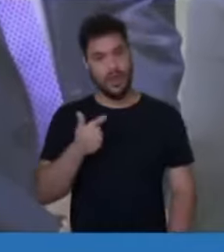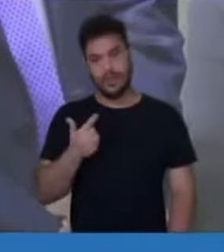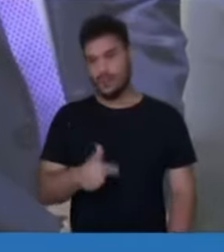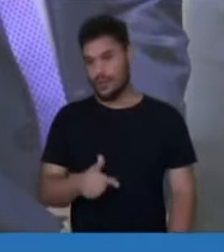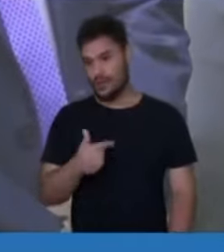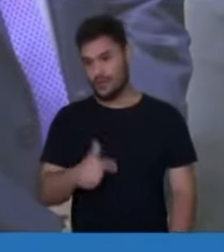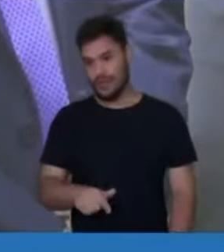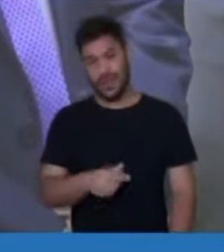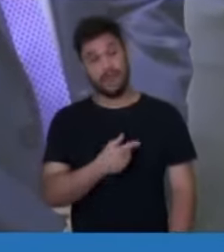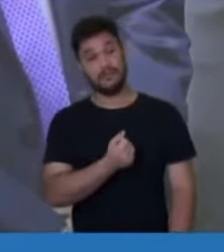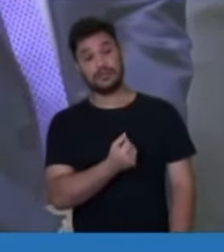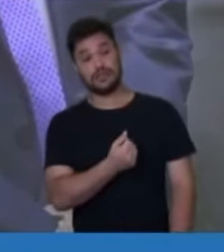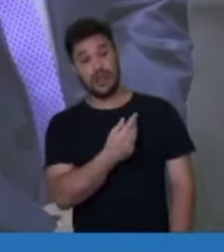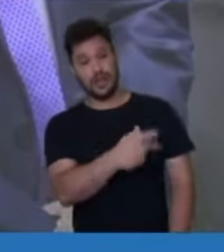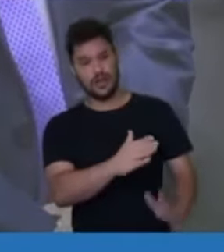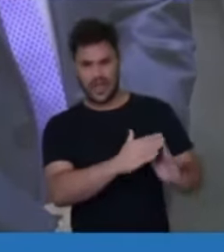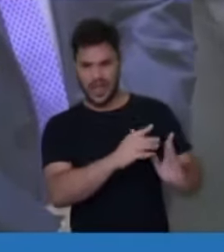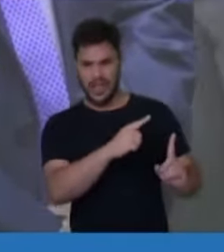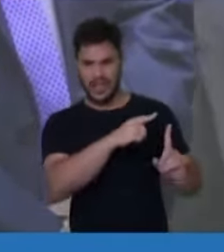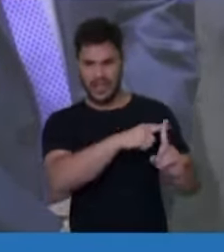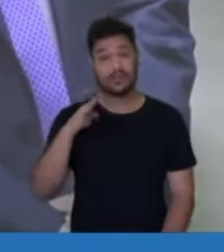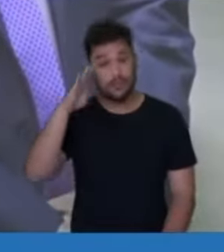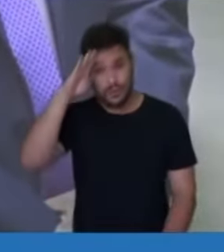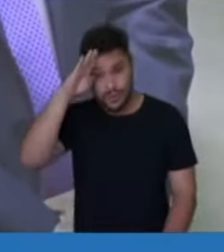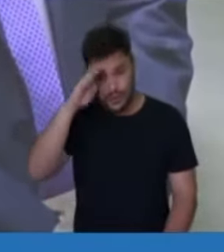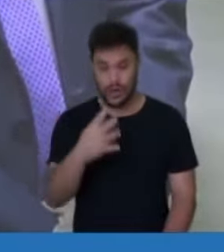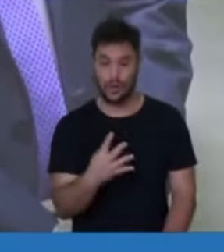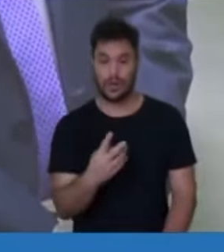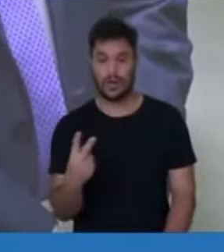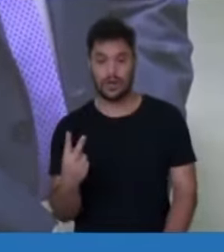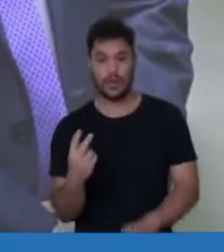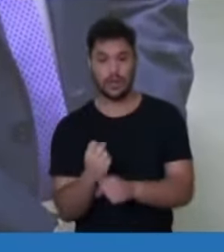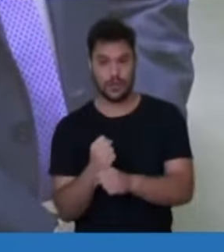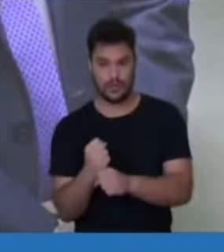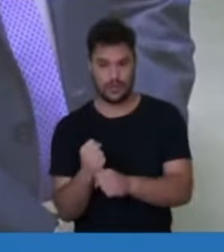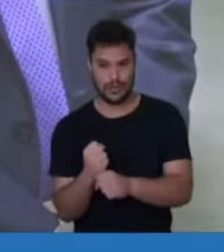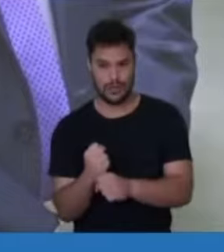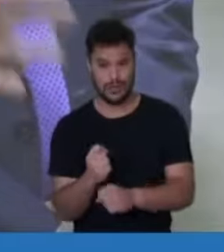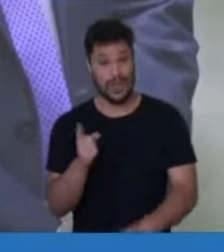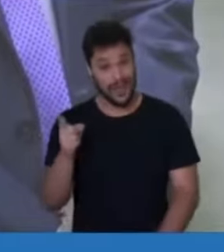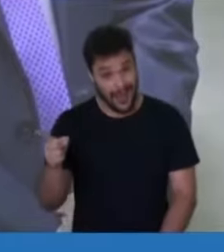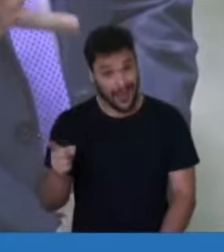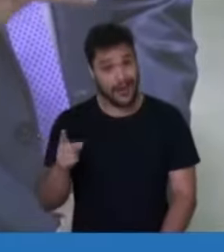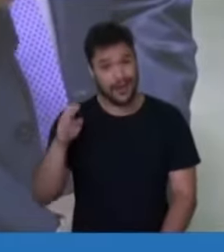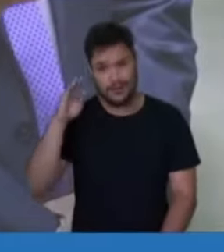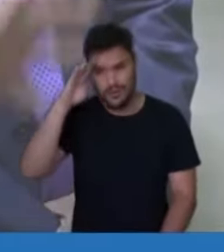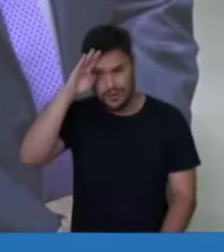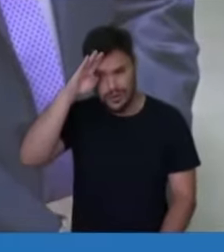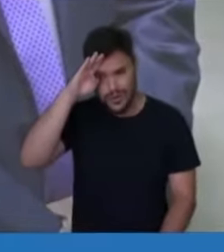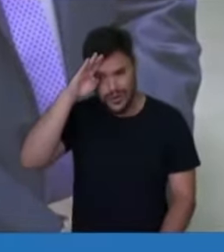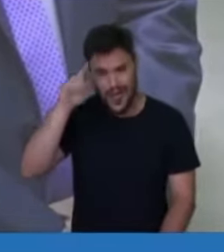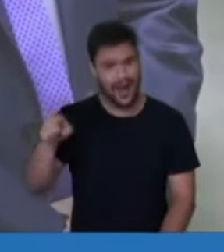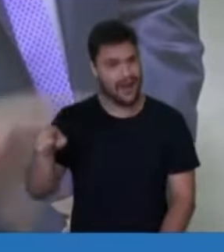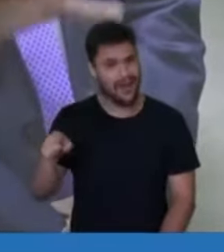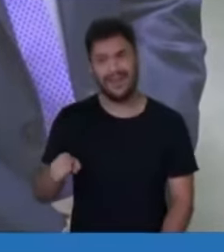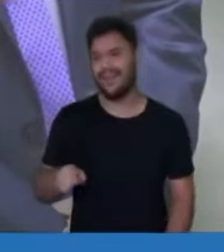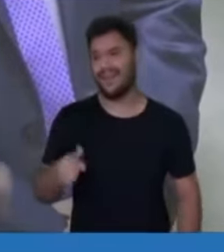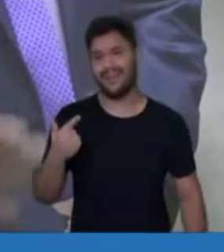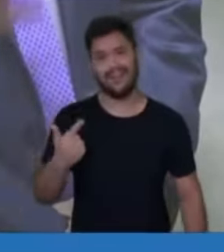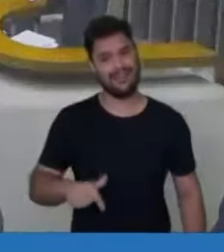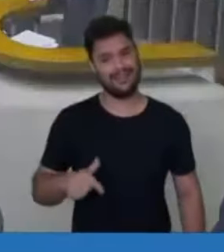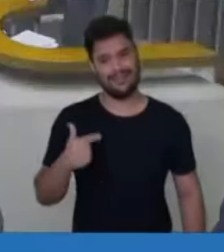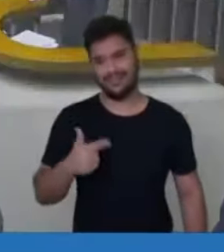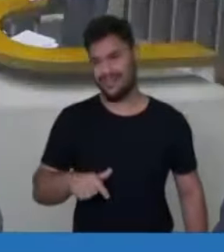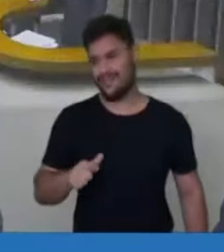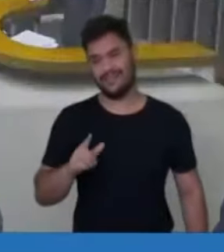de fiéis ou da igreja de A ou de B. Se é uma coisa que não tem no dicionário do Bolsonaro, é essa